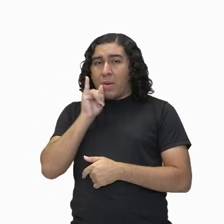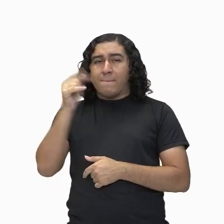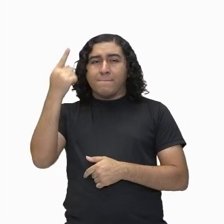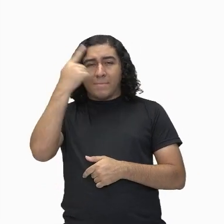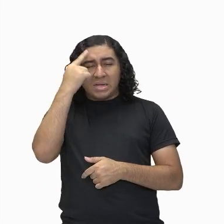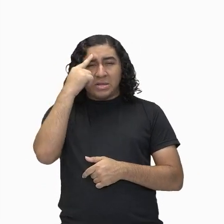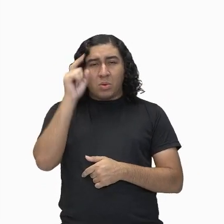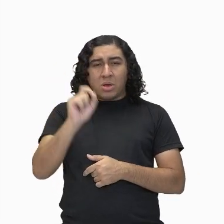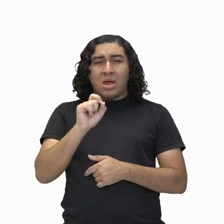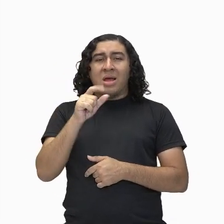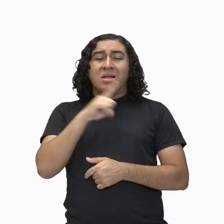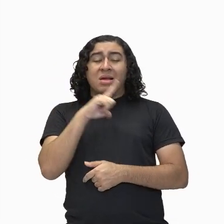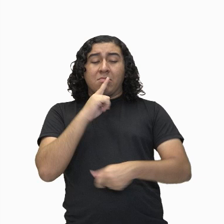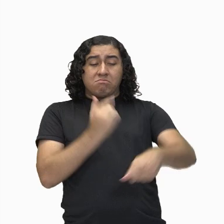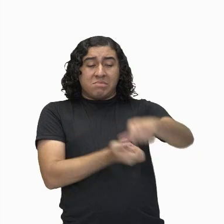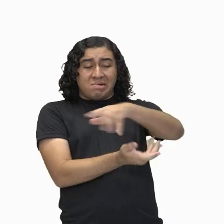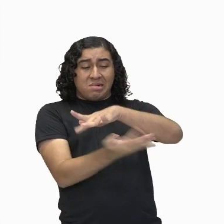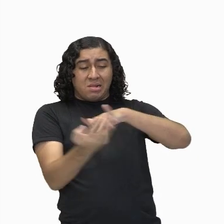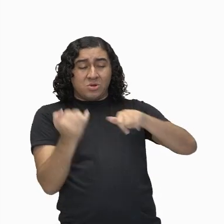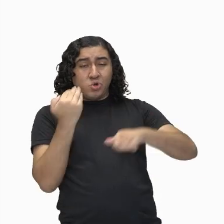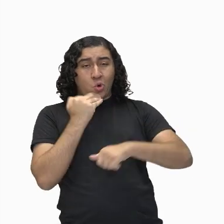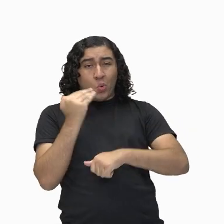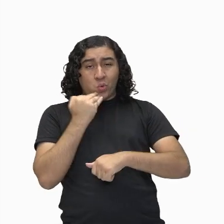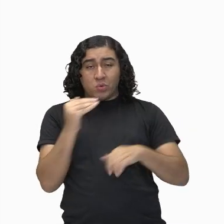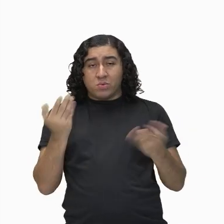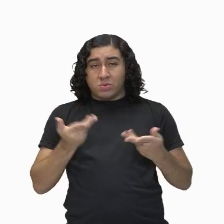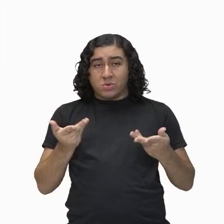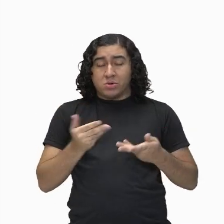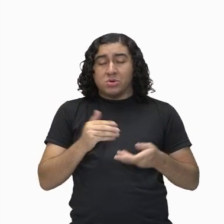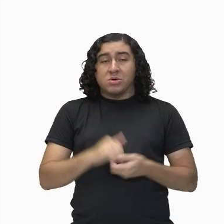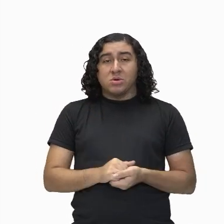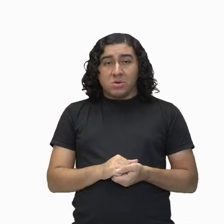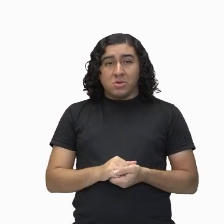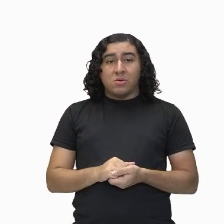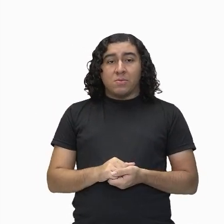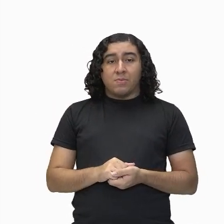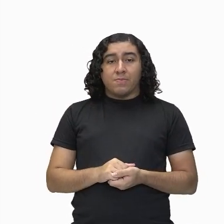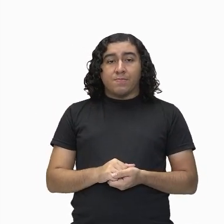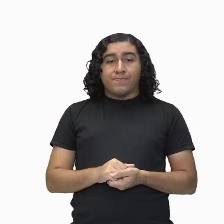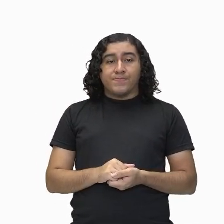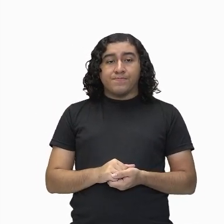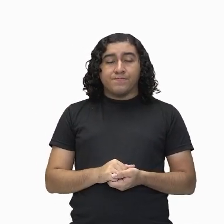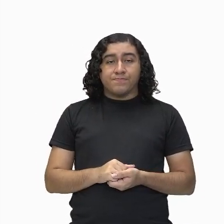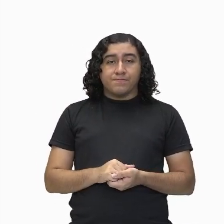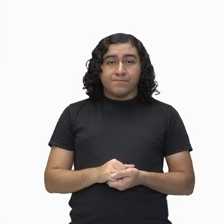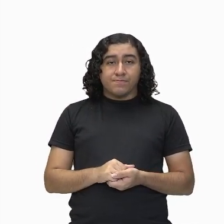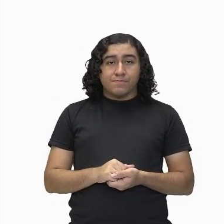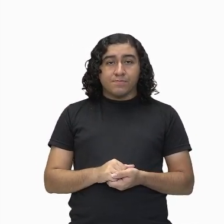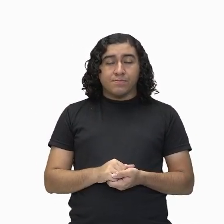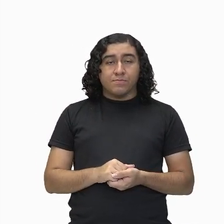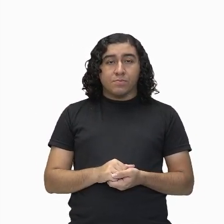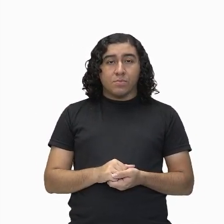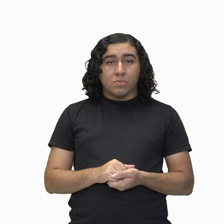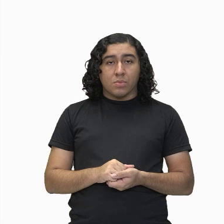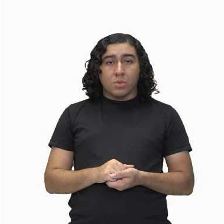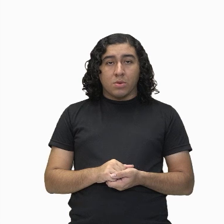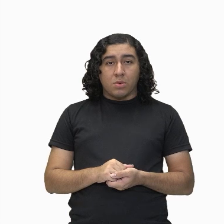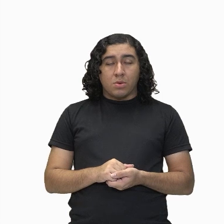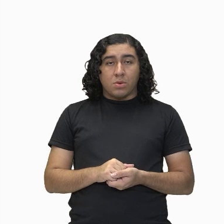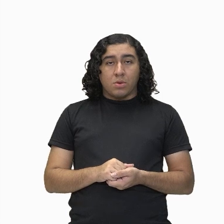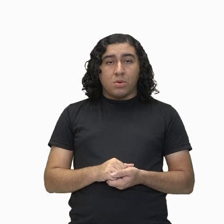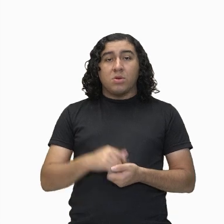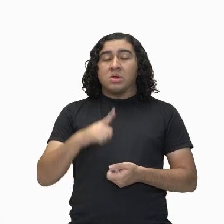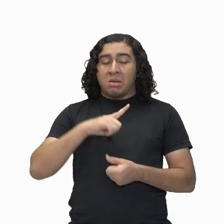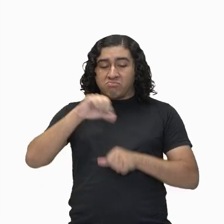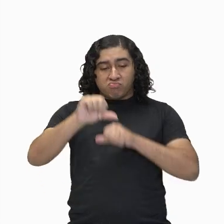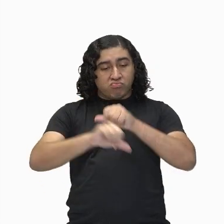muito desorganizada hoje. Tá? Está muito mexida, está sendo muito influenciada por tudo, tá